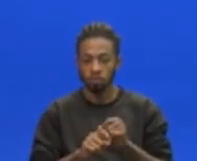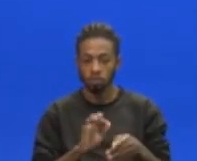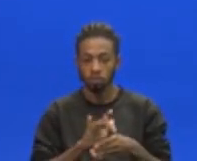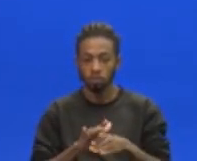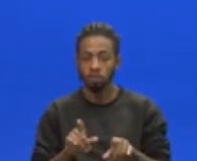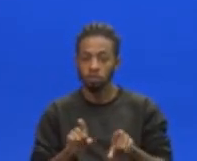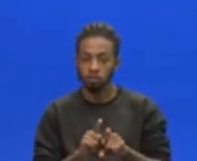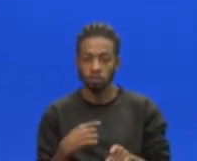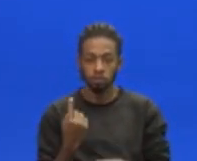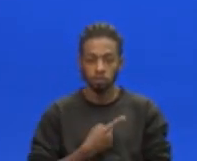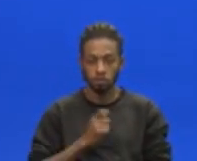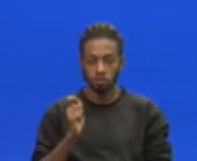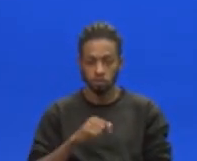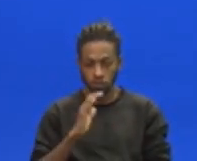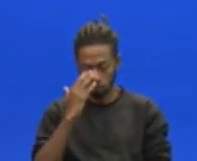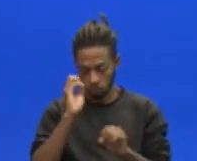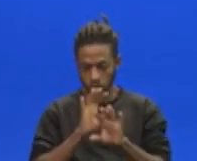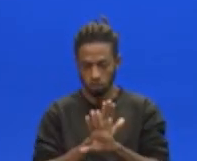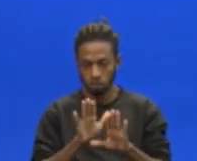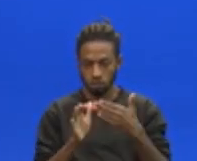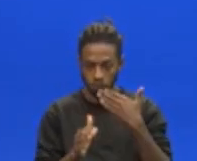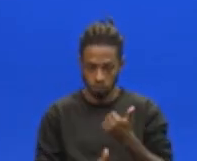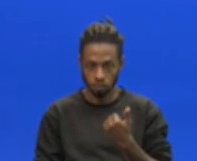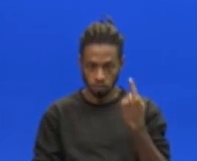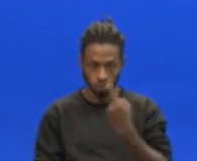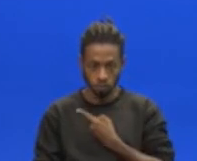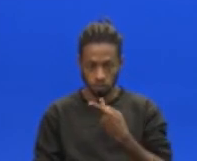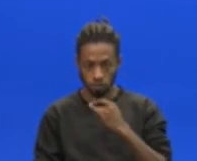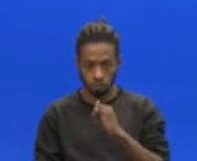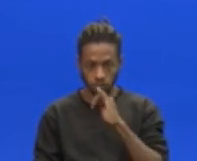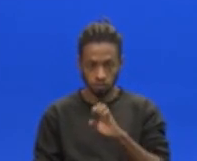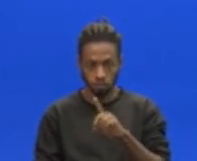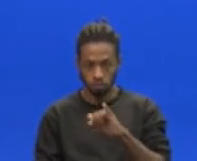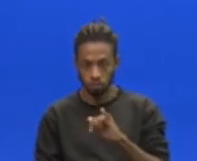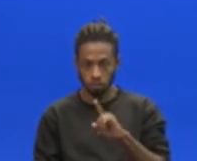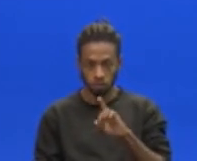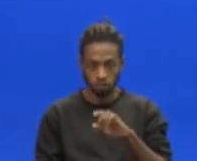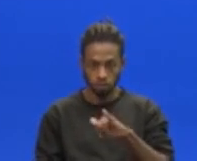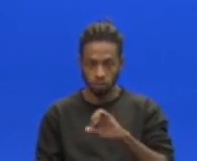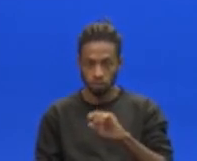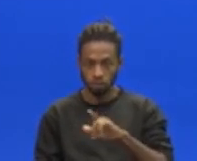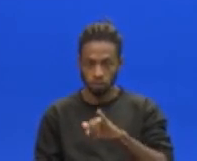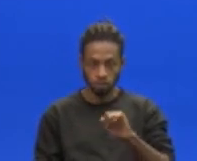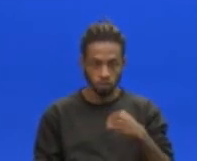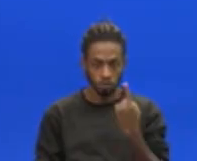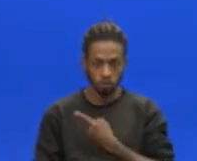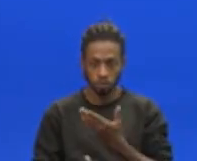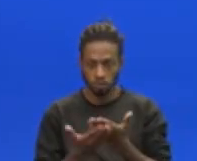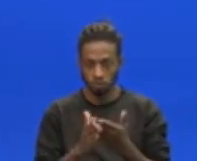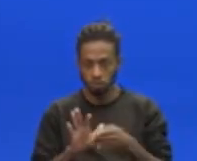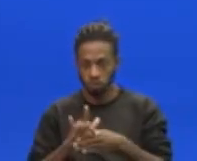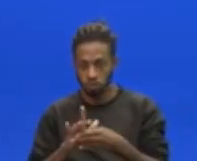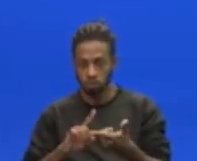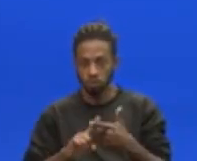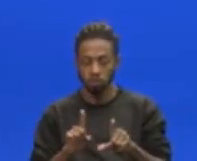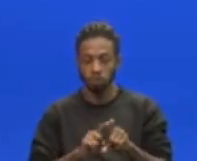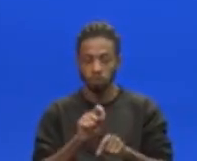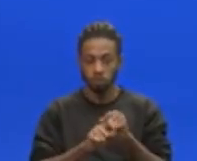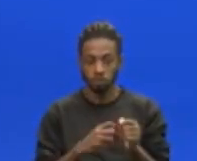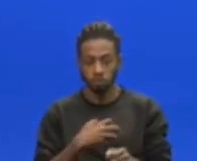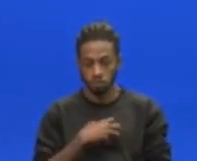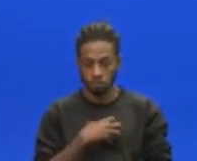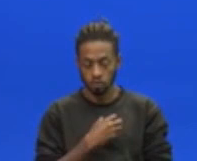doenças. Então, para a gente entender isso melhor, quando a gente diz epidemiologia clínica, é porque a gente estuda a doença sobre os